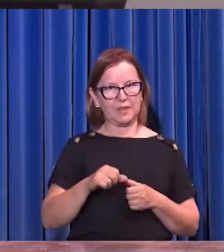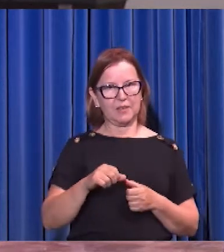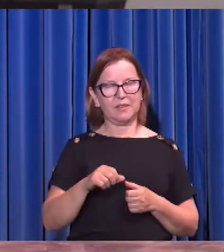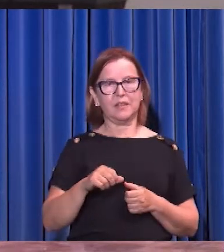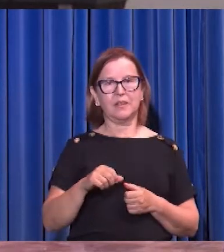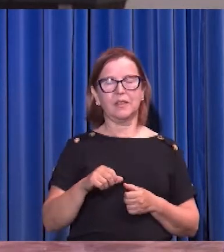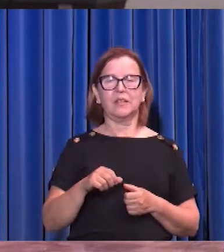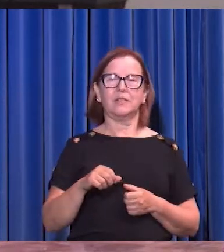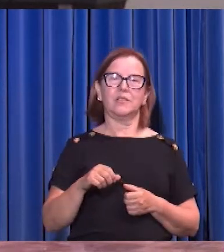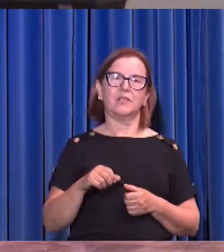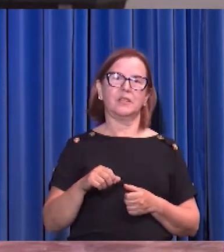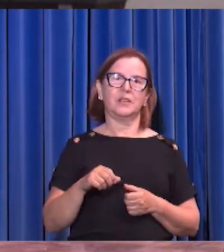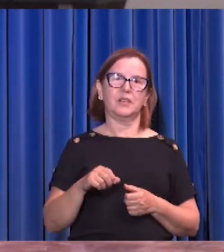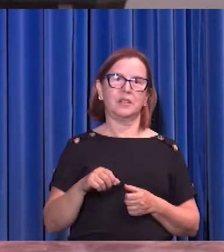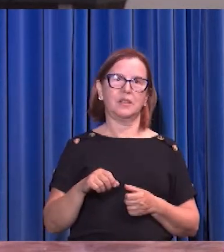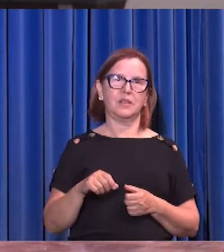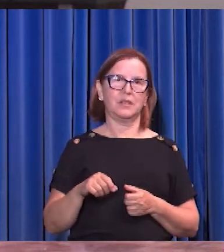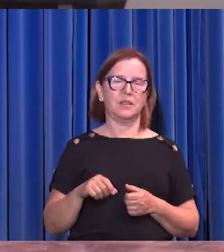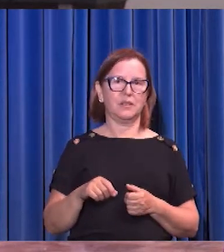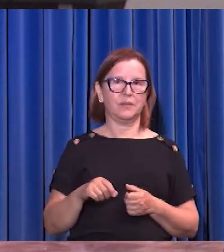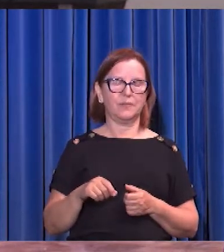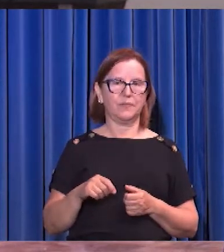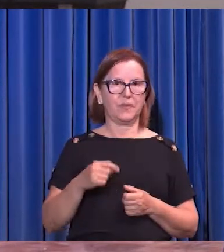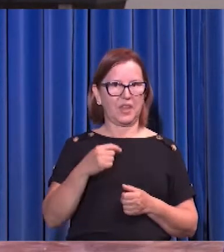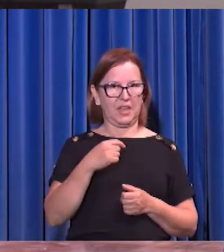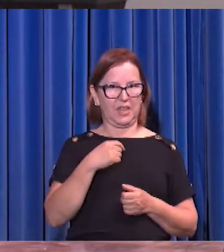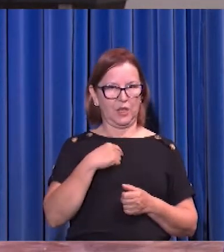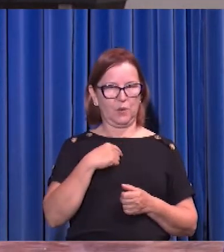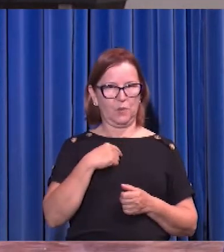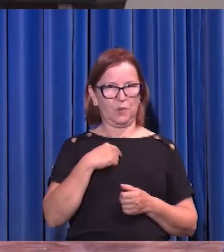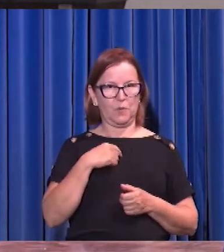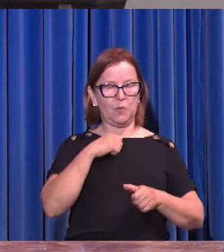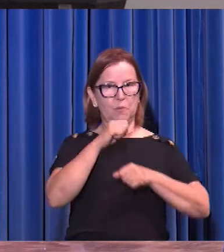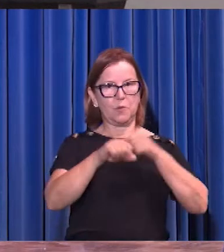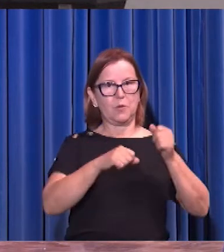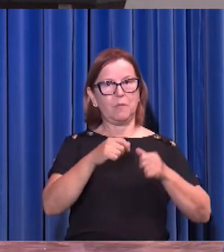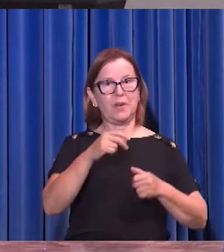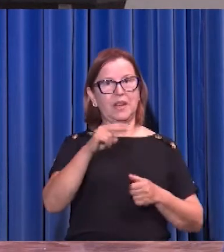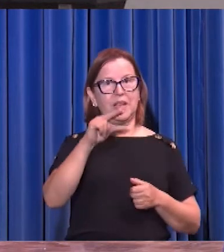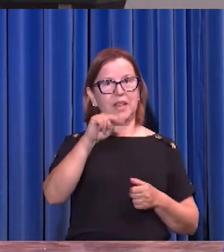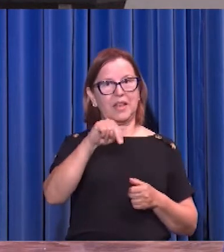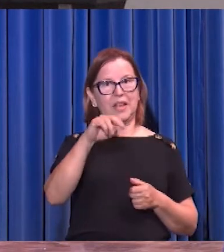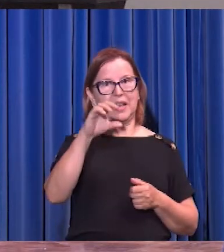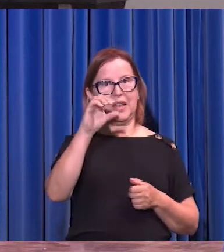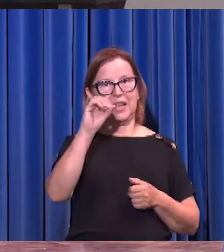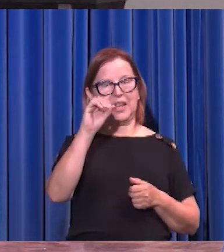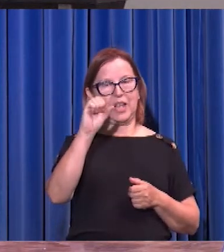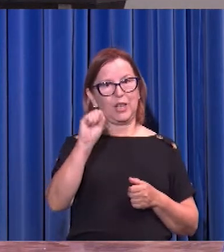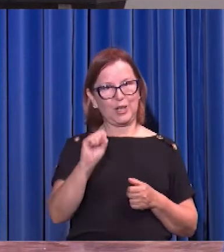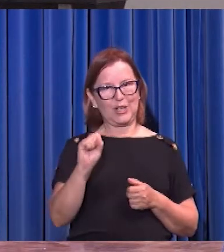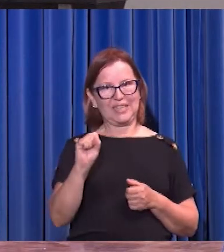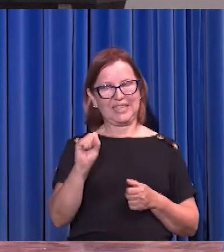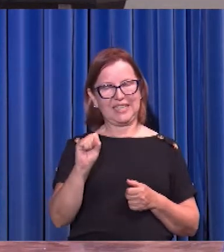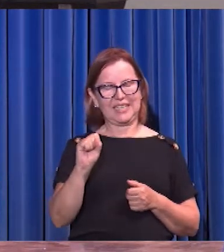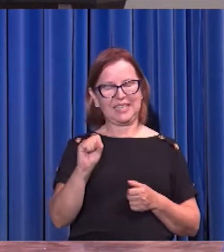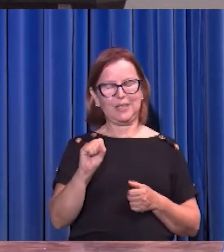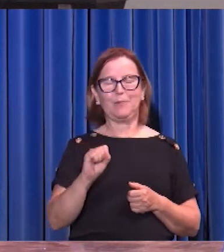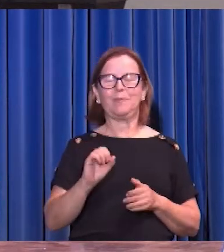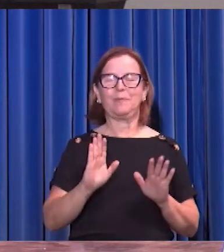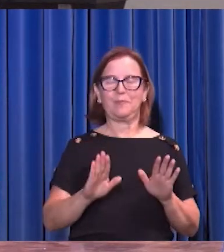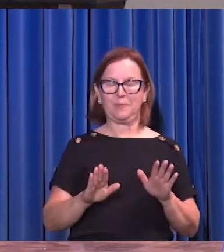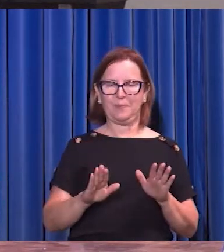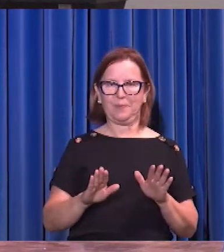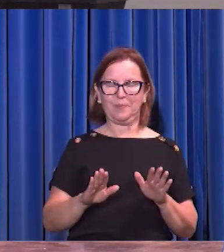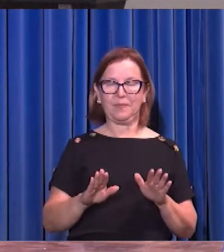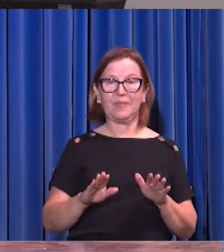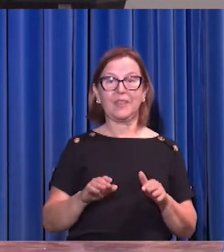pronome, nós vamos observar que existem basicamente aqui 3 interpretações para isto.